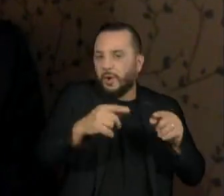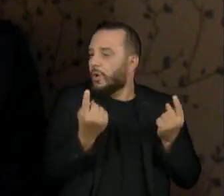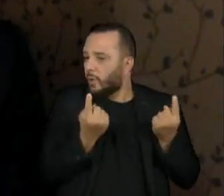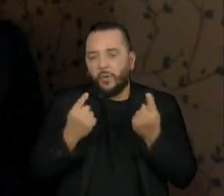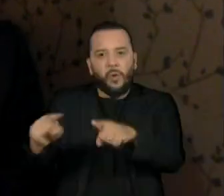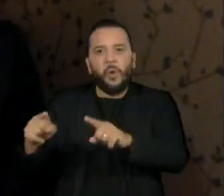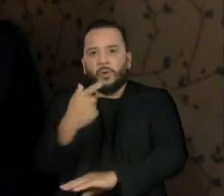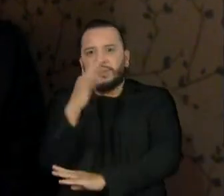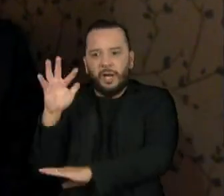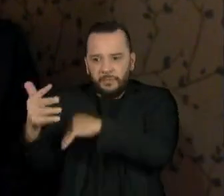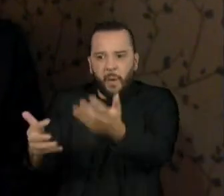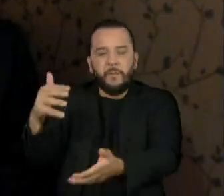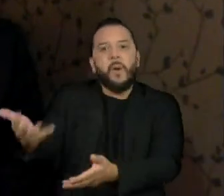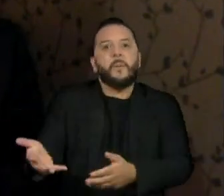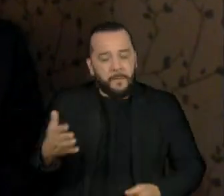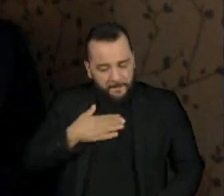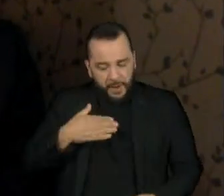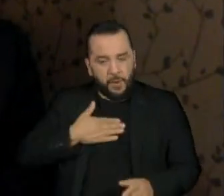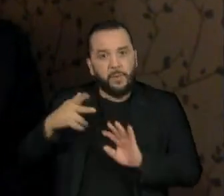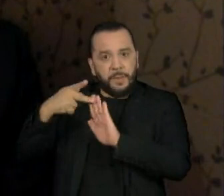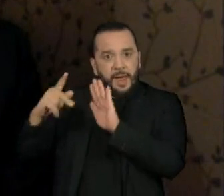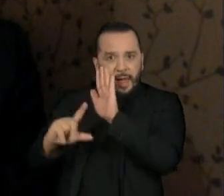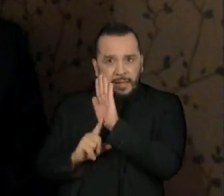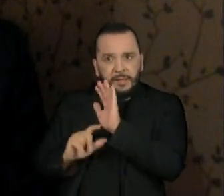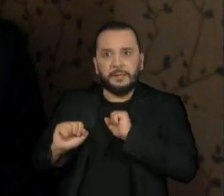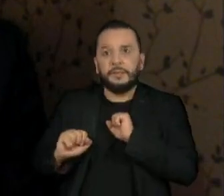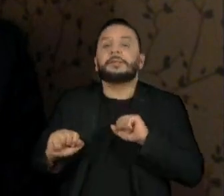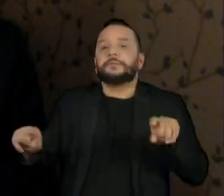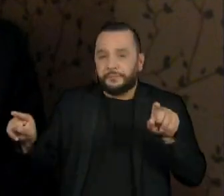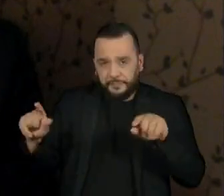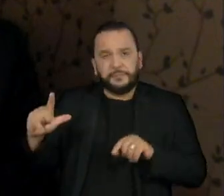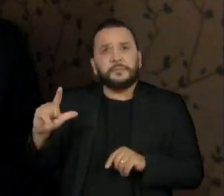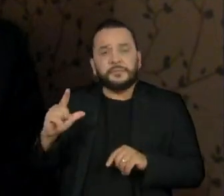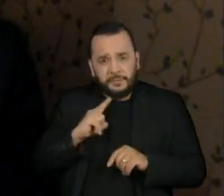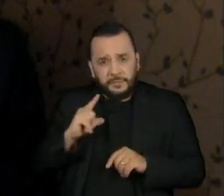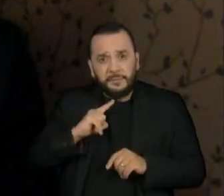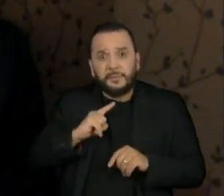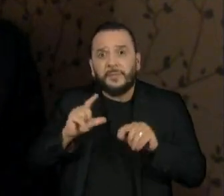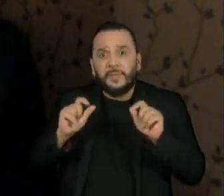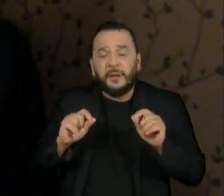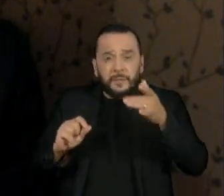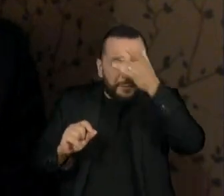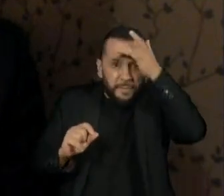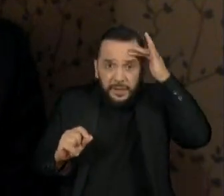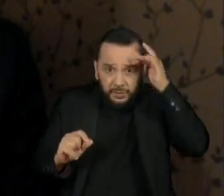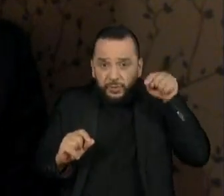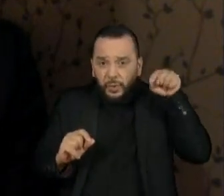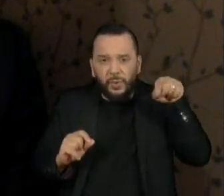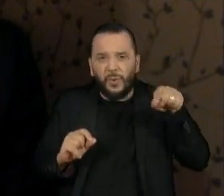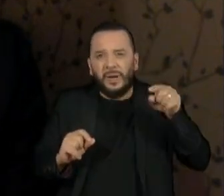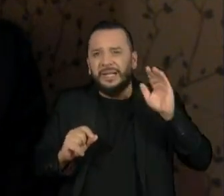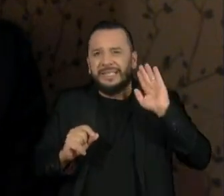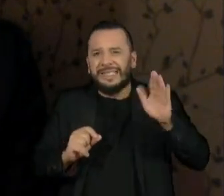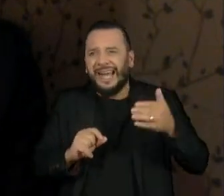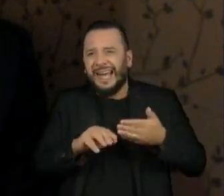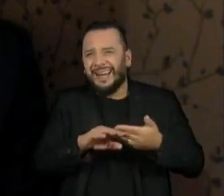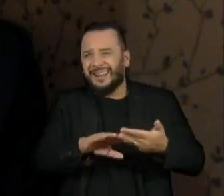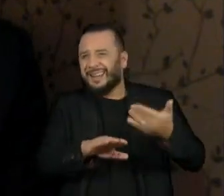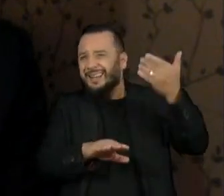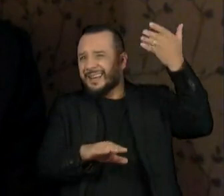lei capaz de enxergar aquele cidadão assentado pelo Estado brasileiro, lá no